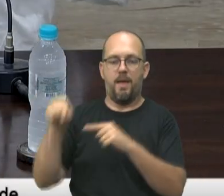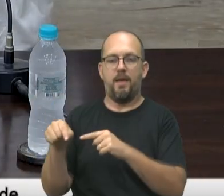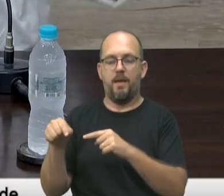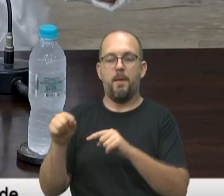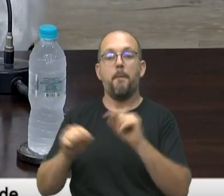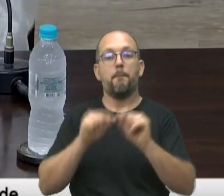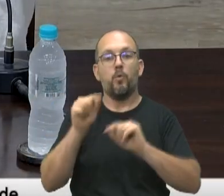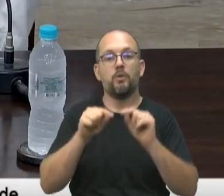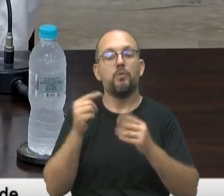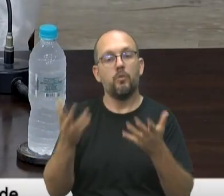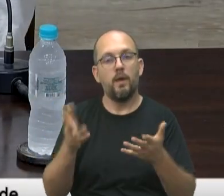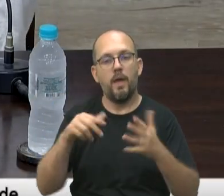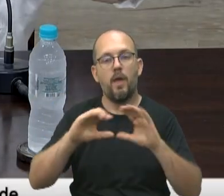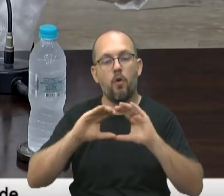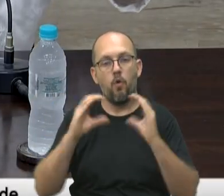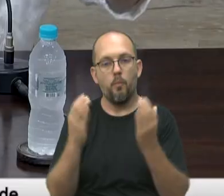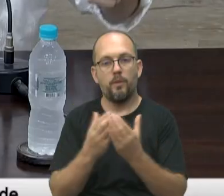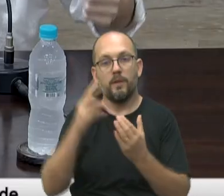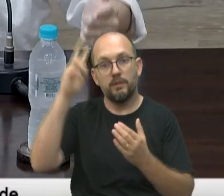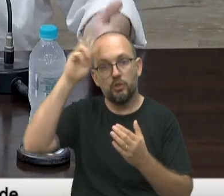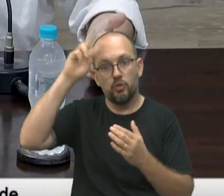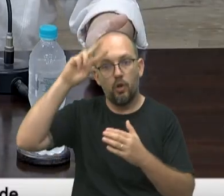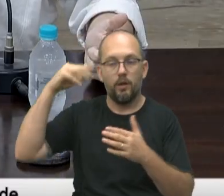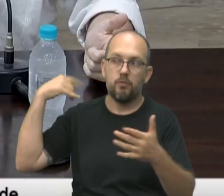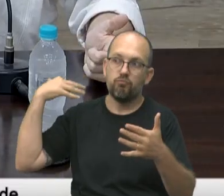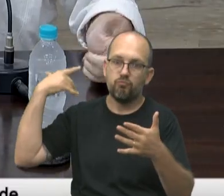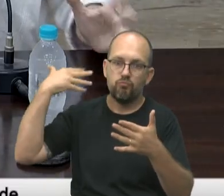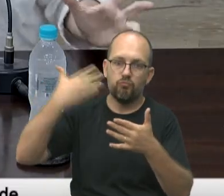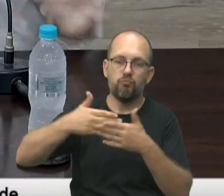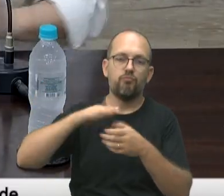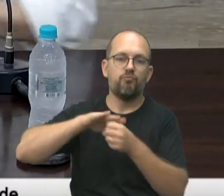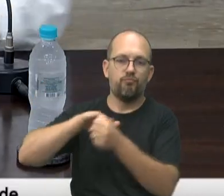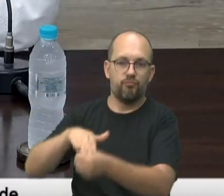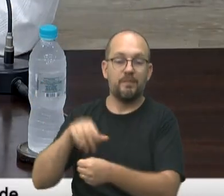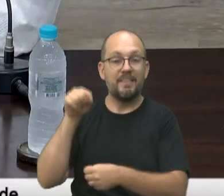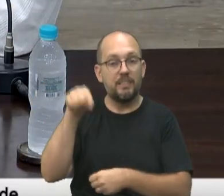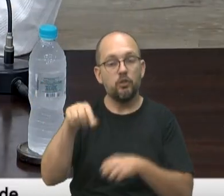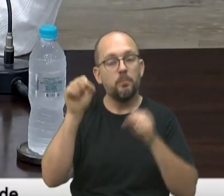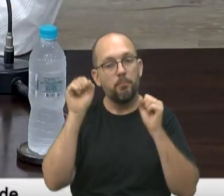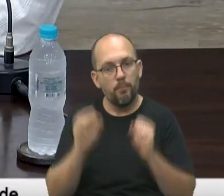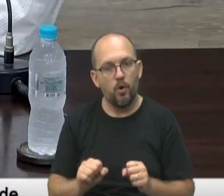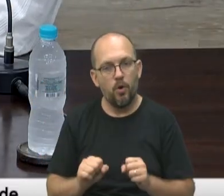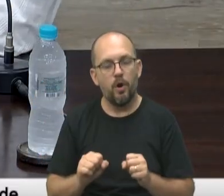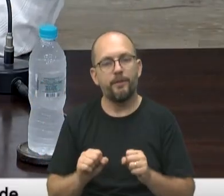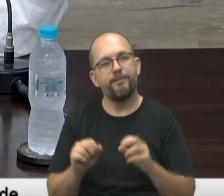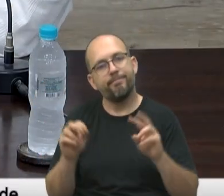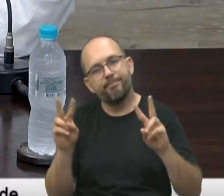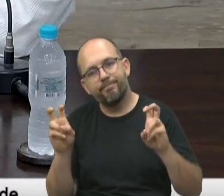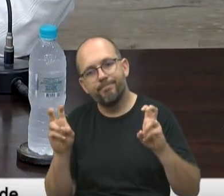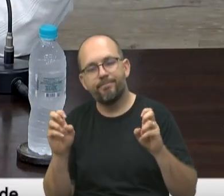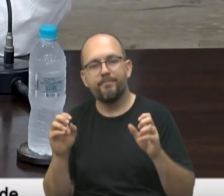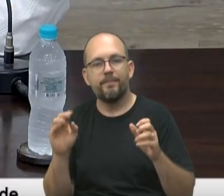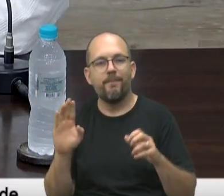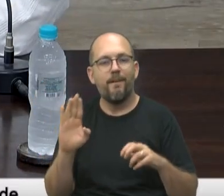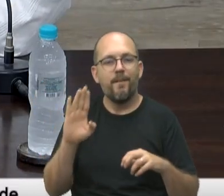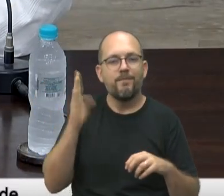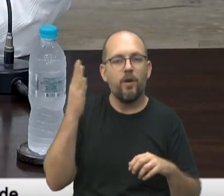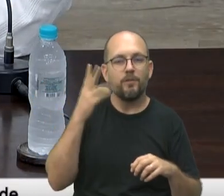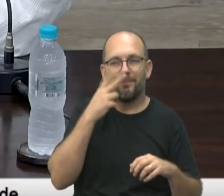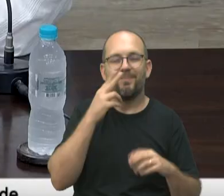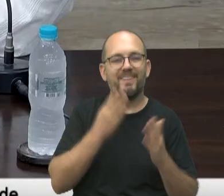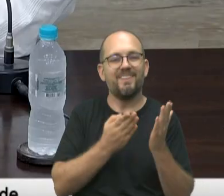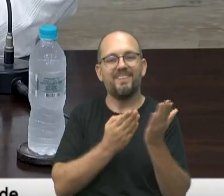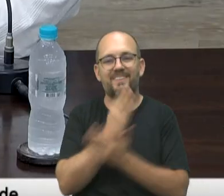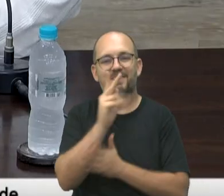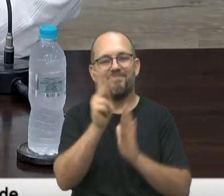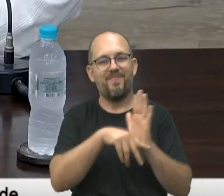ao qual é que é uma comunidade que historicamente é discriminada. Isso pode criar a falsa impressão, Dani, de que aprovar um projeto que